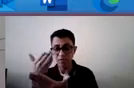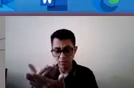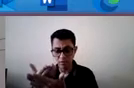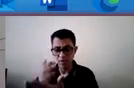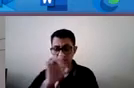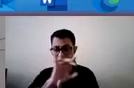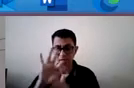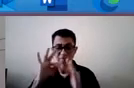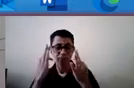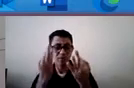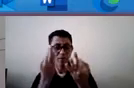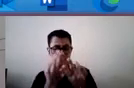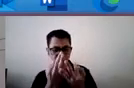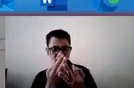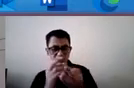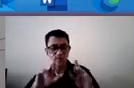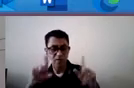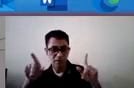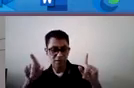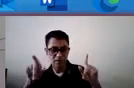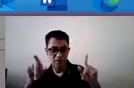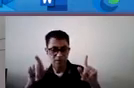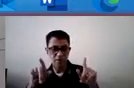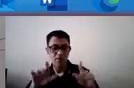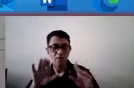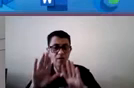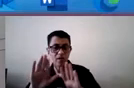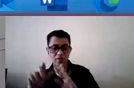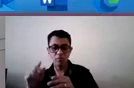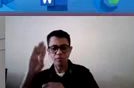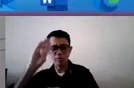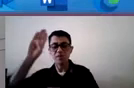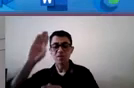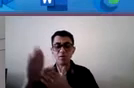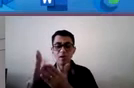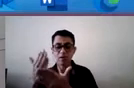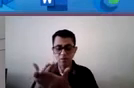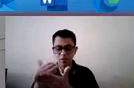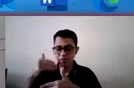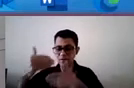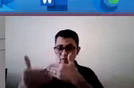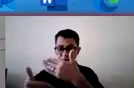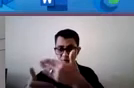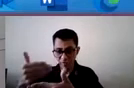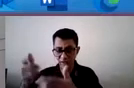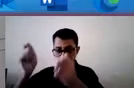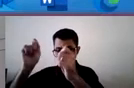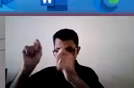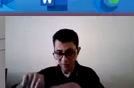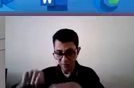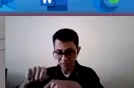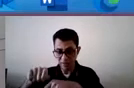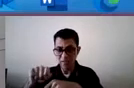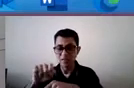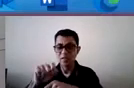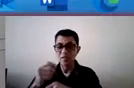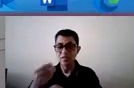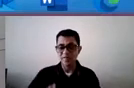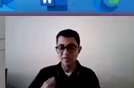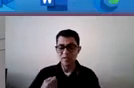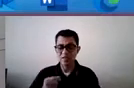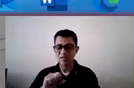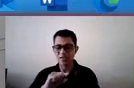às famílias, né? As famílias, mas também à escola, desenvolver esse conjunto de competências